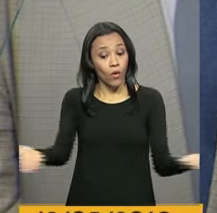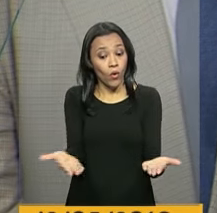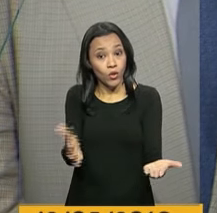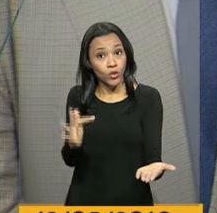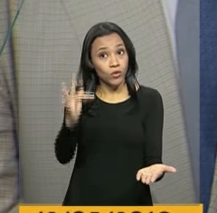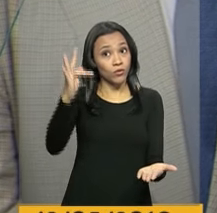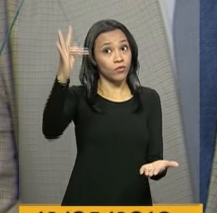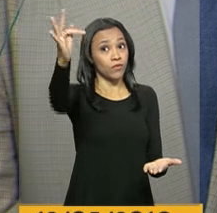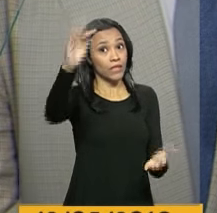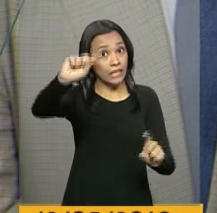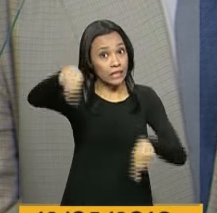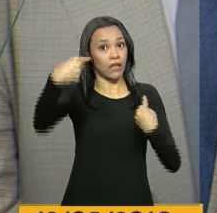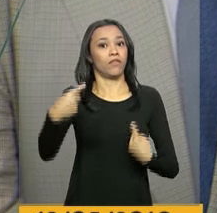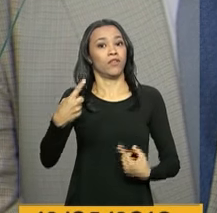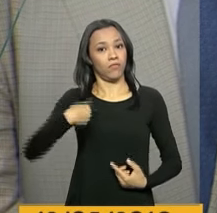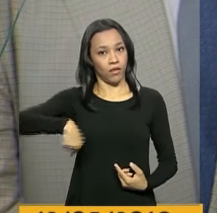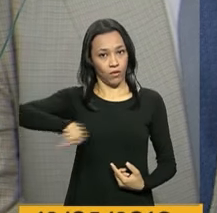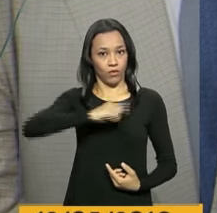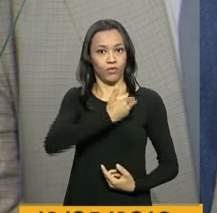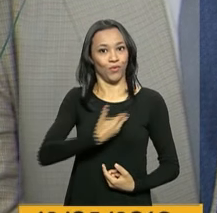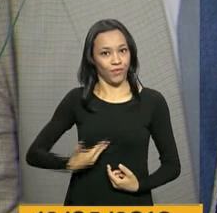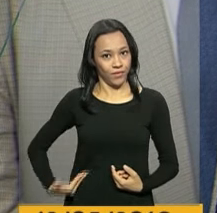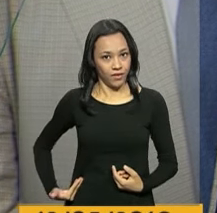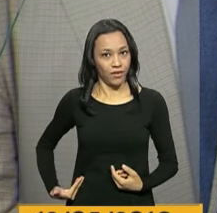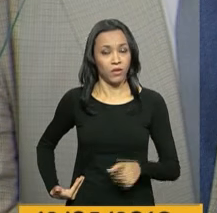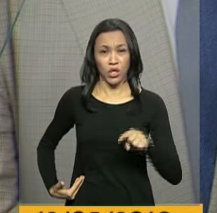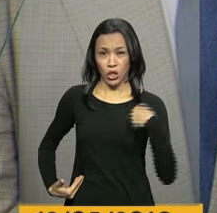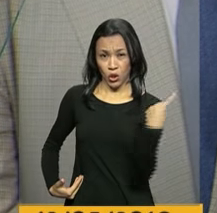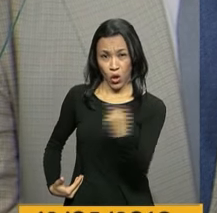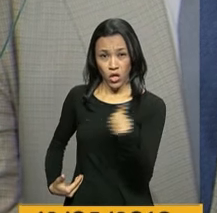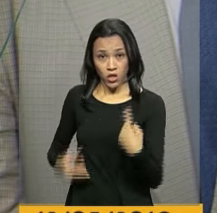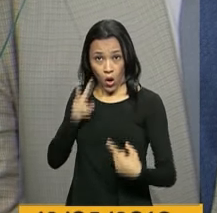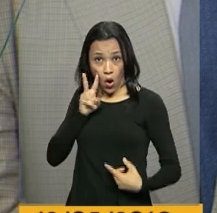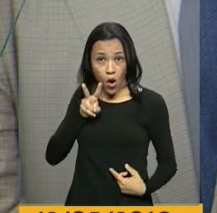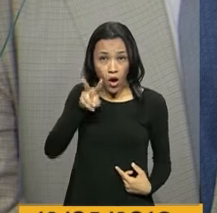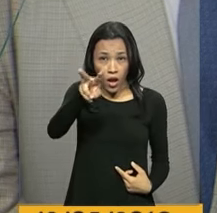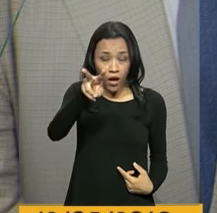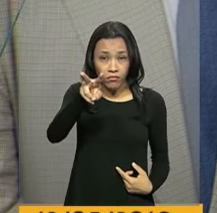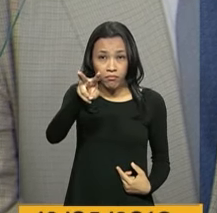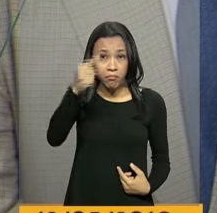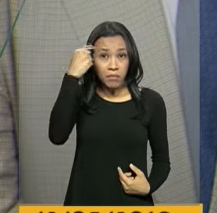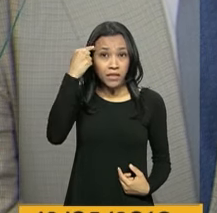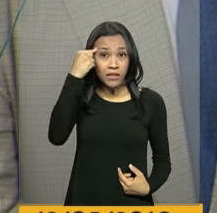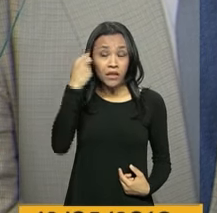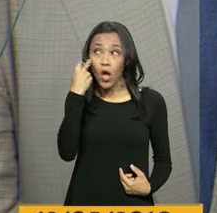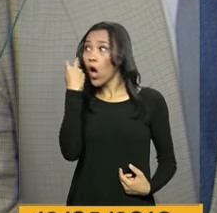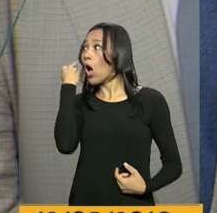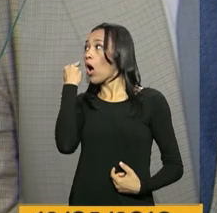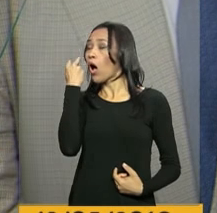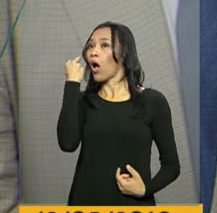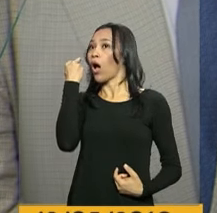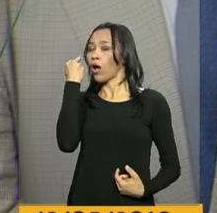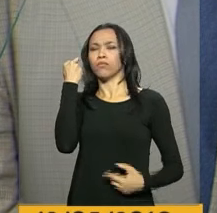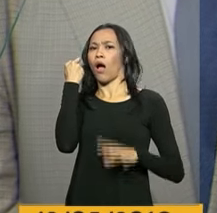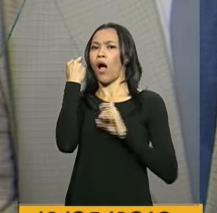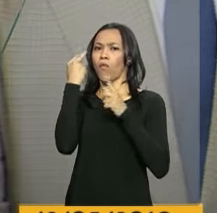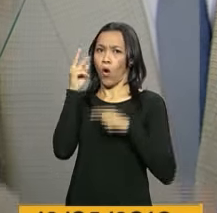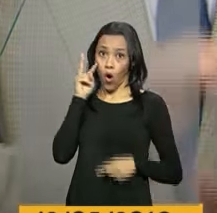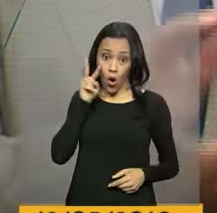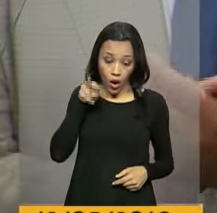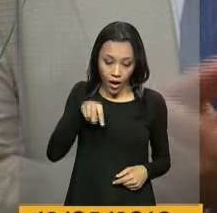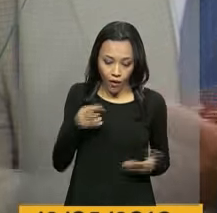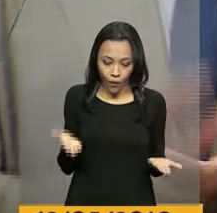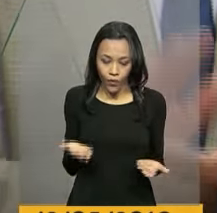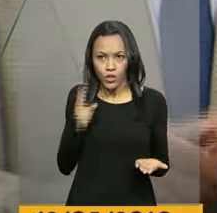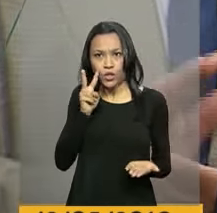nos desafiam. E não podemos olhar para a frente com olhos de ontem. Olhamos com olhos do presente e olhos